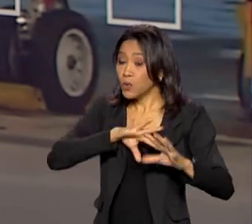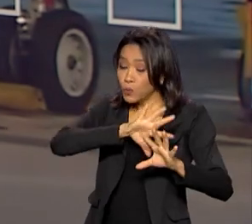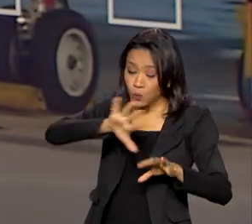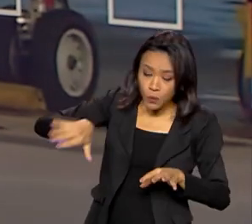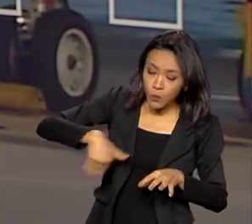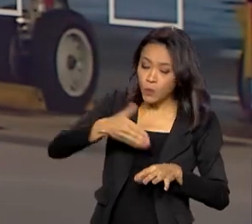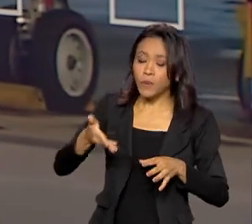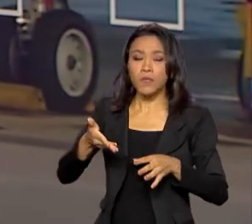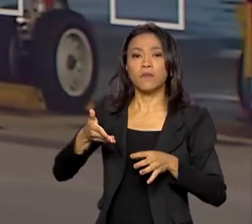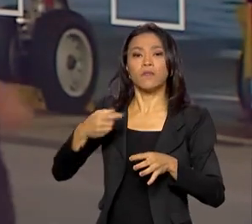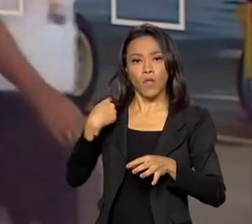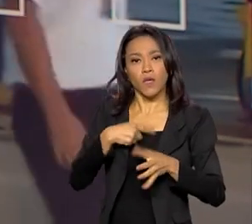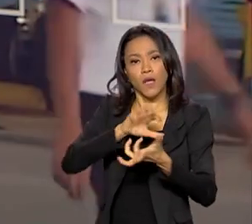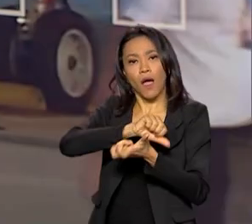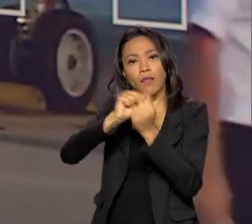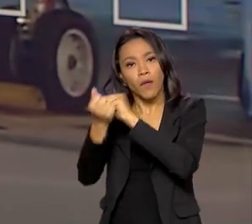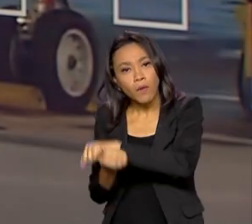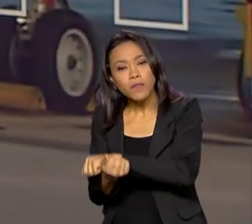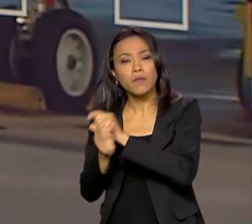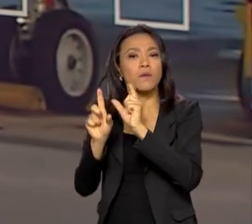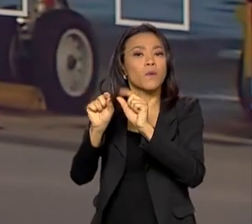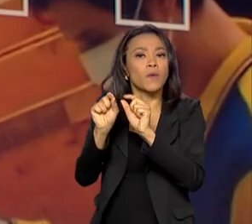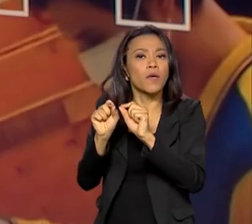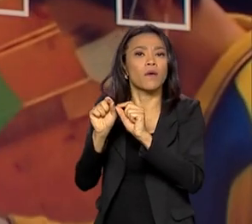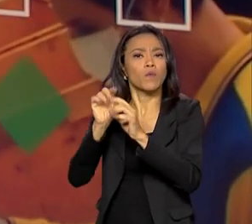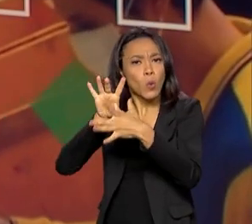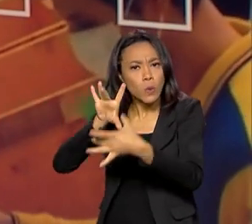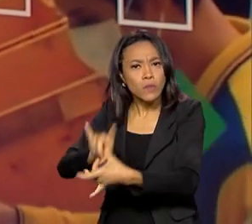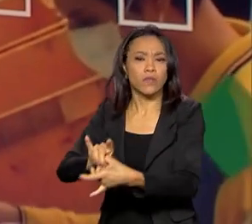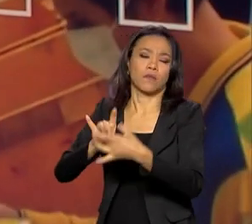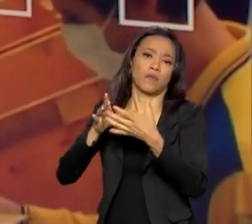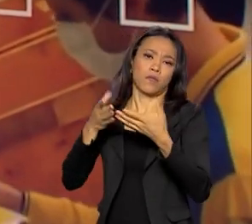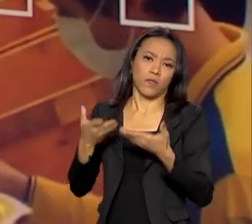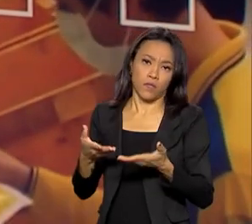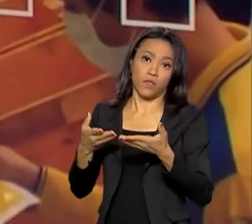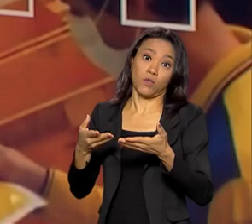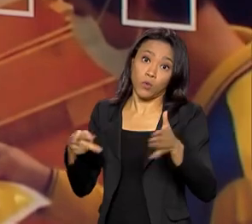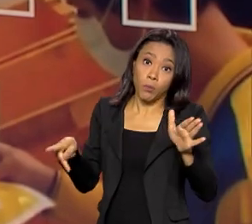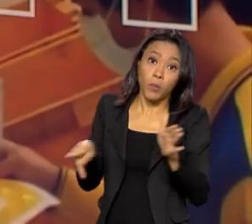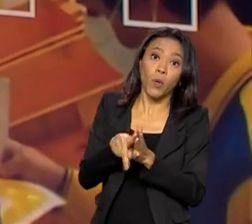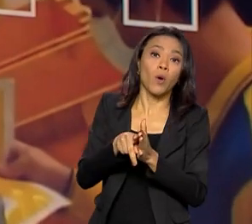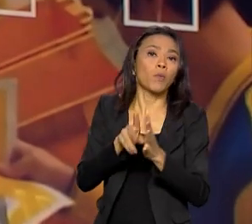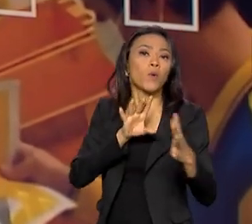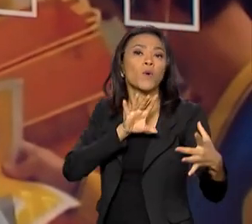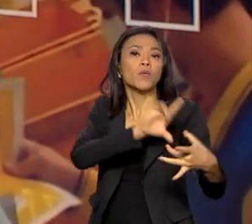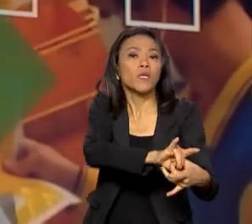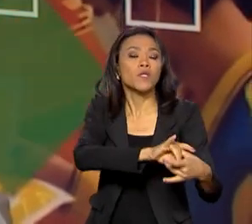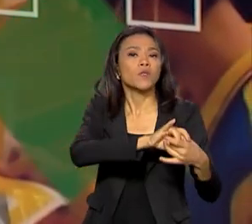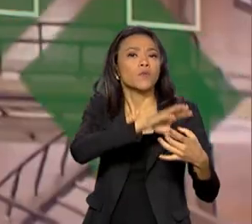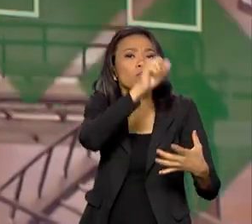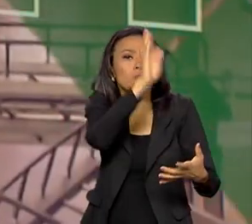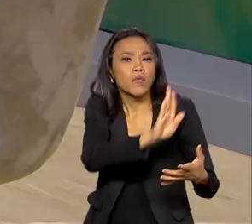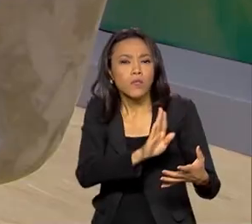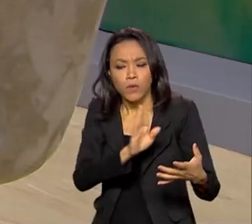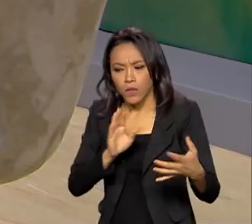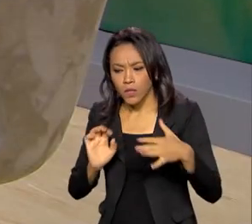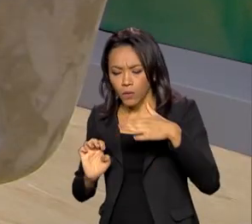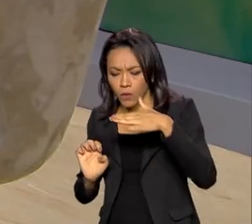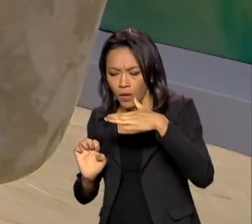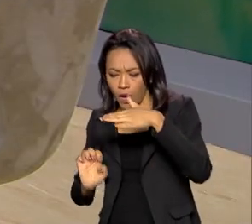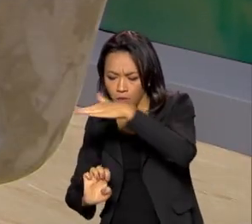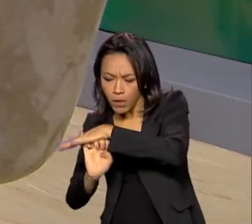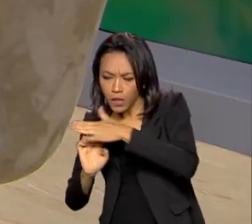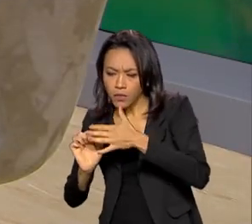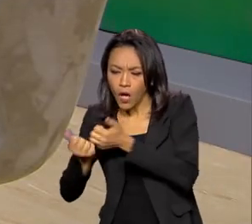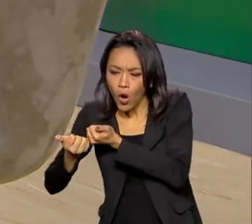a uma adequação da realidade da empresa à própria realidade do país, né? Aquilo que